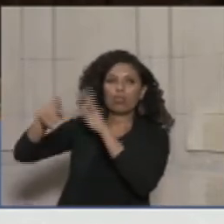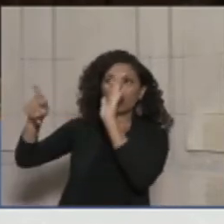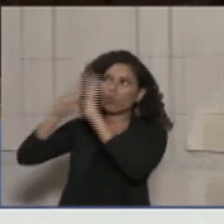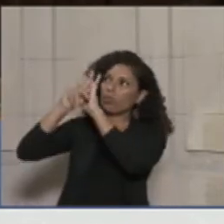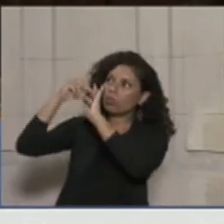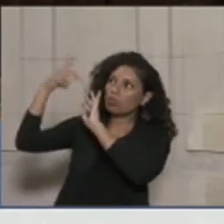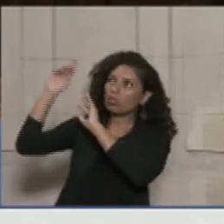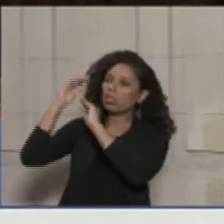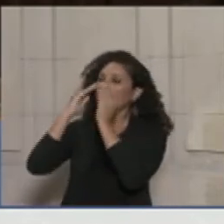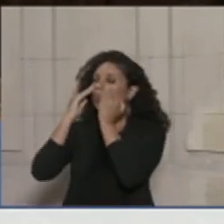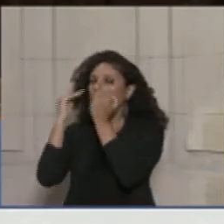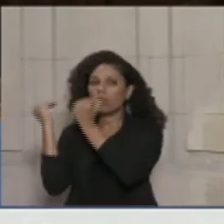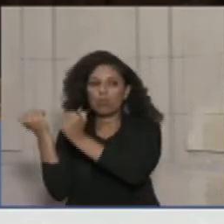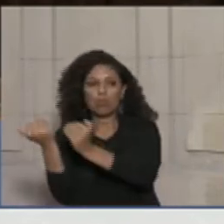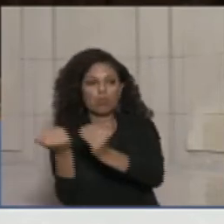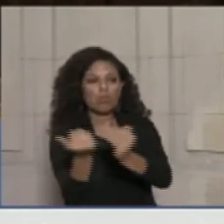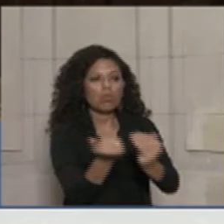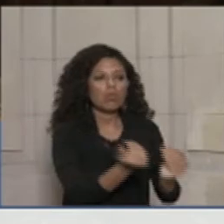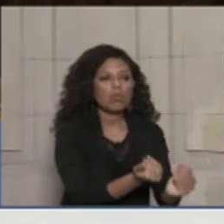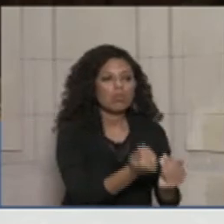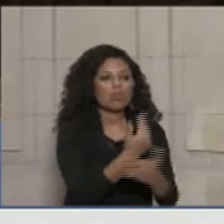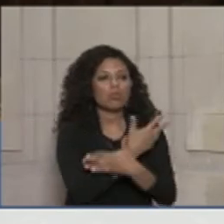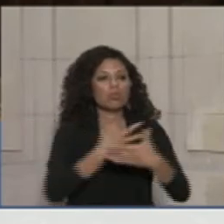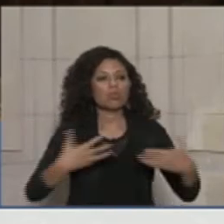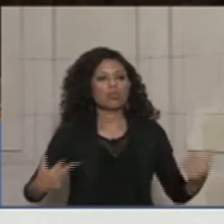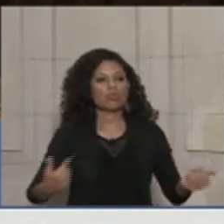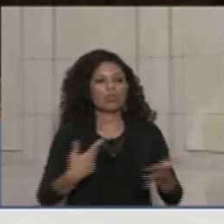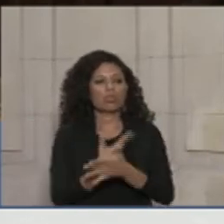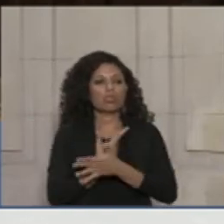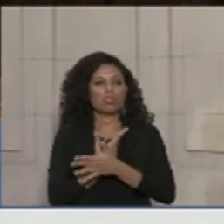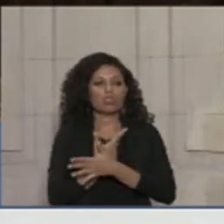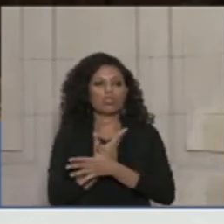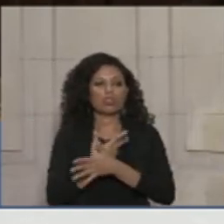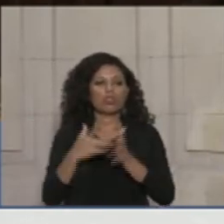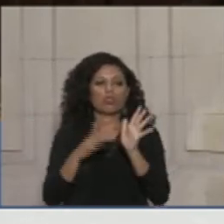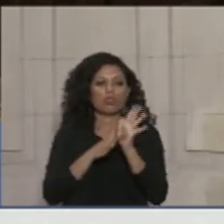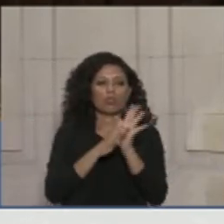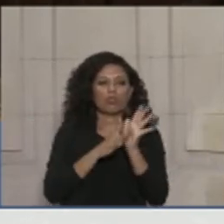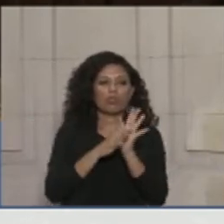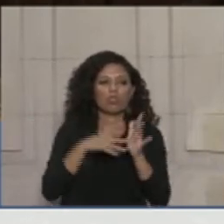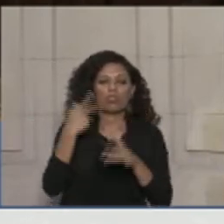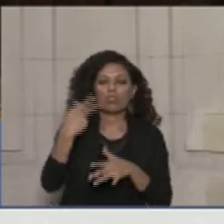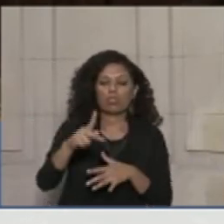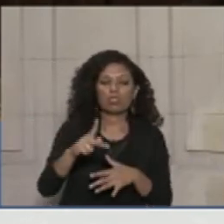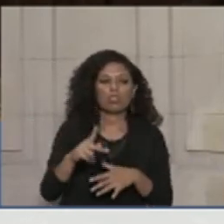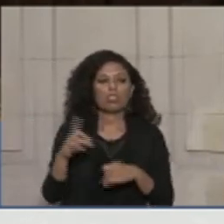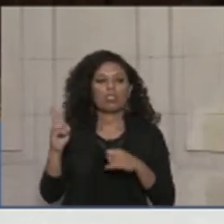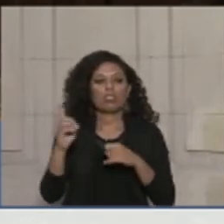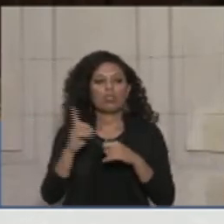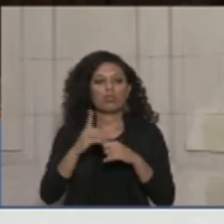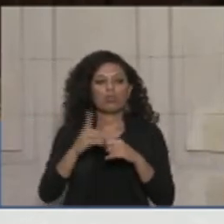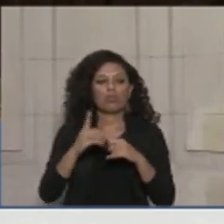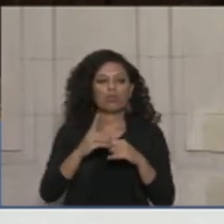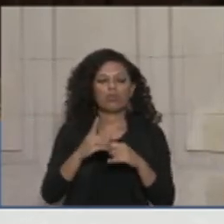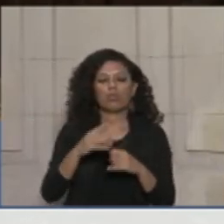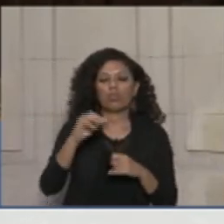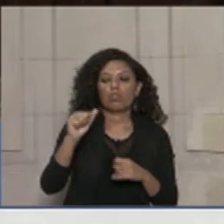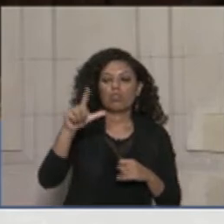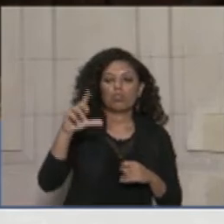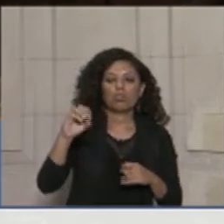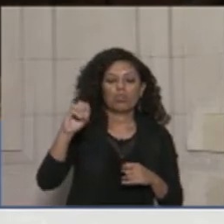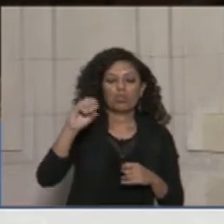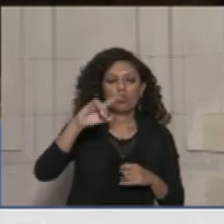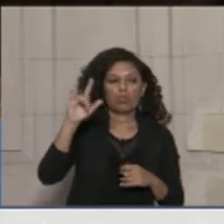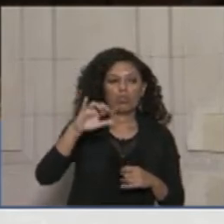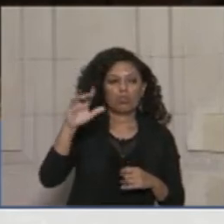a mostrar a face do verdadeiro prefeito de Macaé, o doutor Aloysio. E é dessa forma,